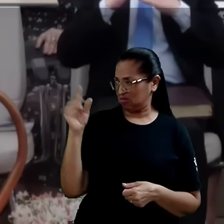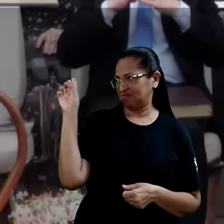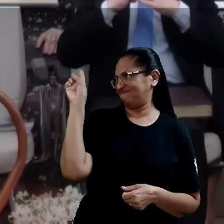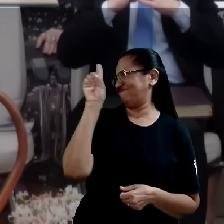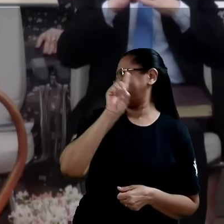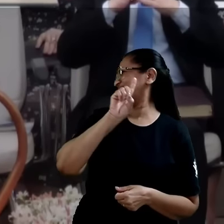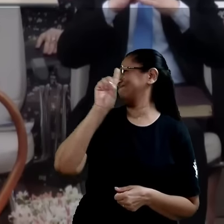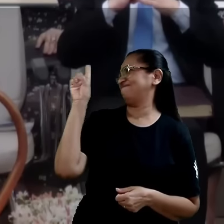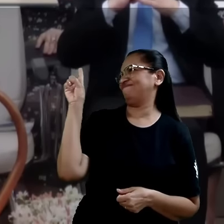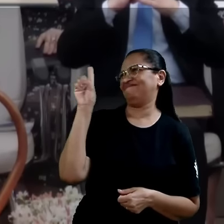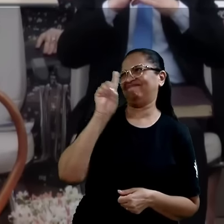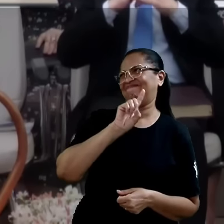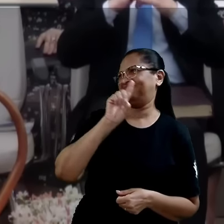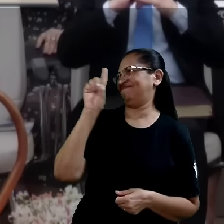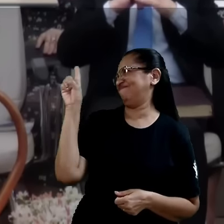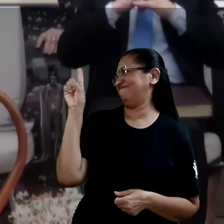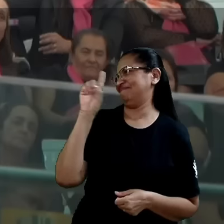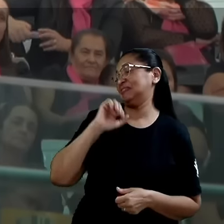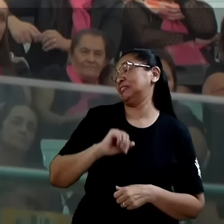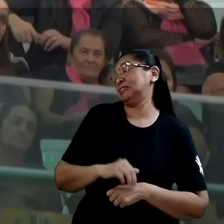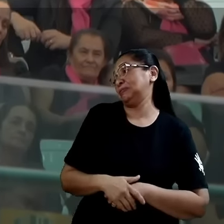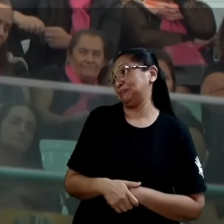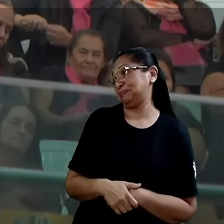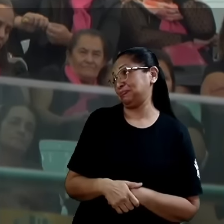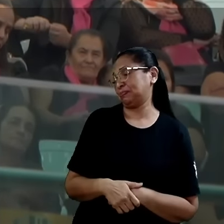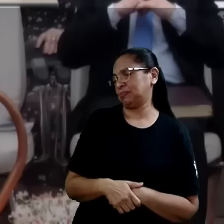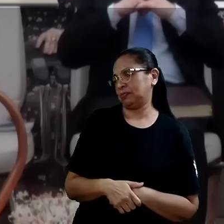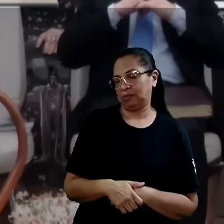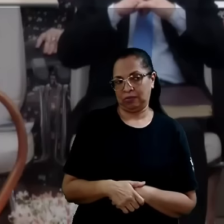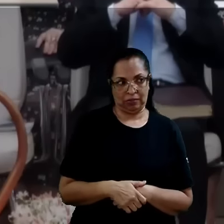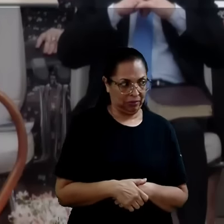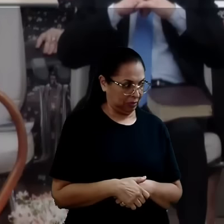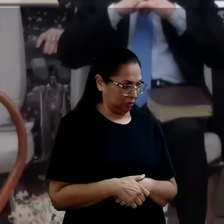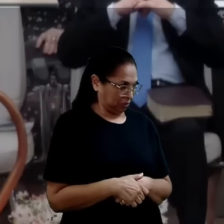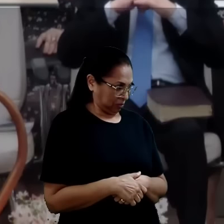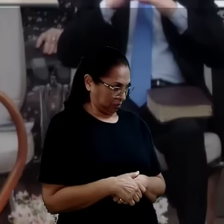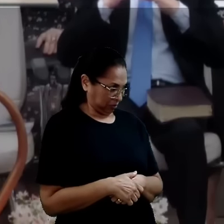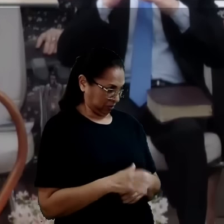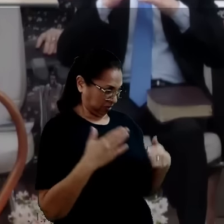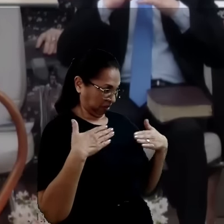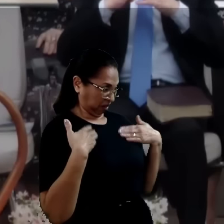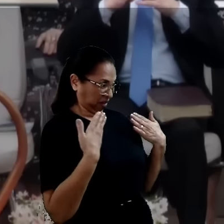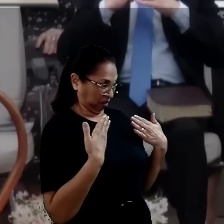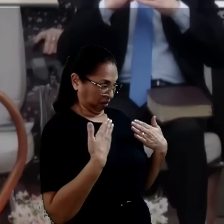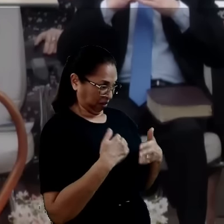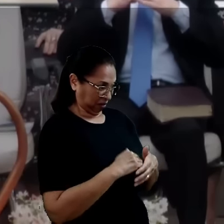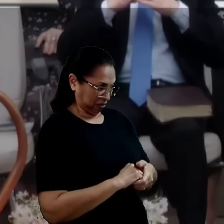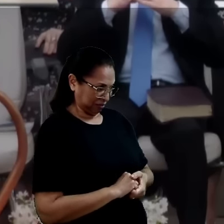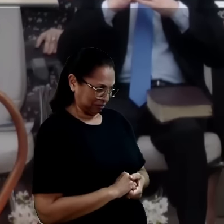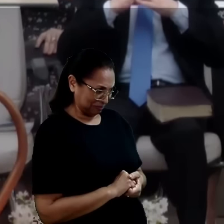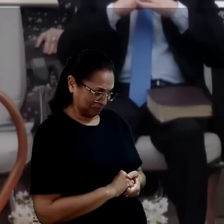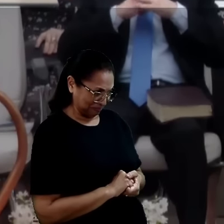sozinha ele não sabia se acendia a luz para ver quem tava com ela ou se ficava no escuro